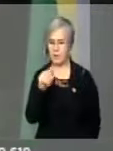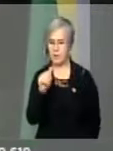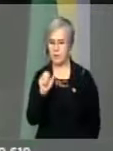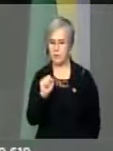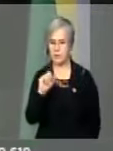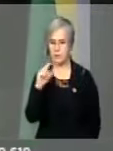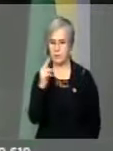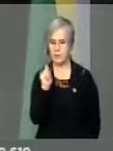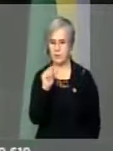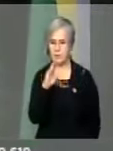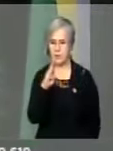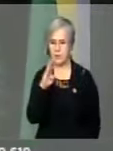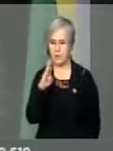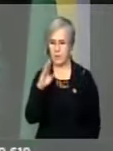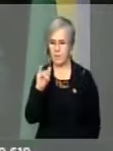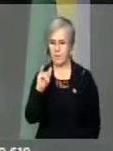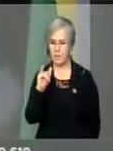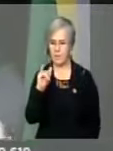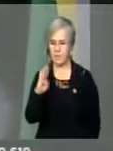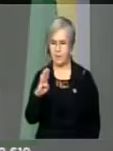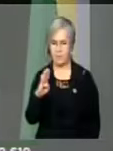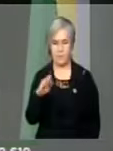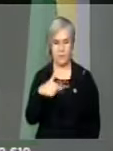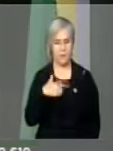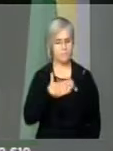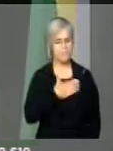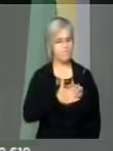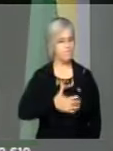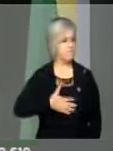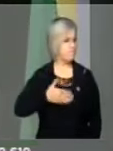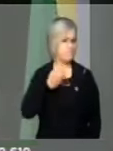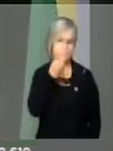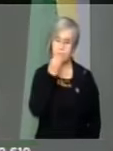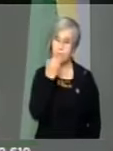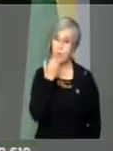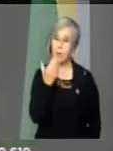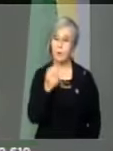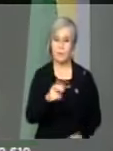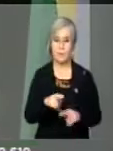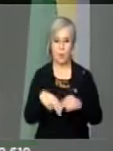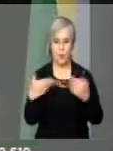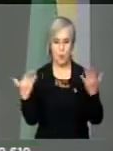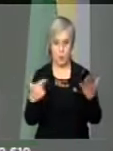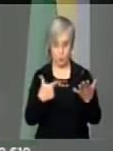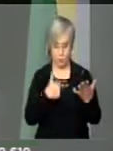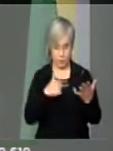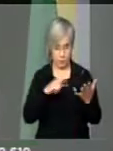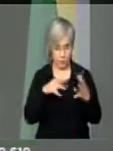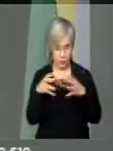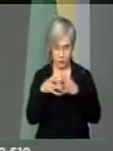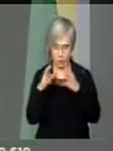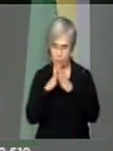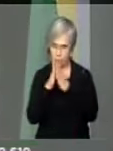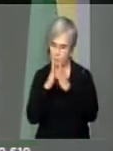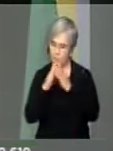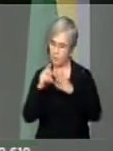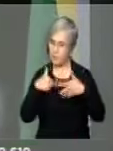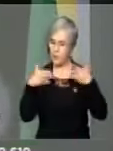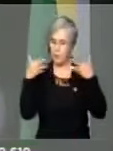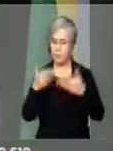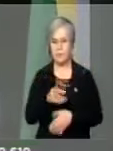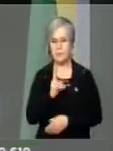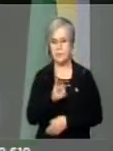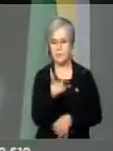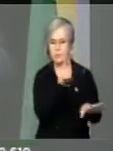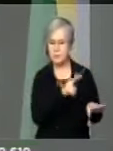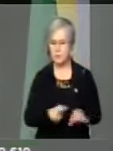forjado pelas suas mãos e me sinto profundamente honrado por isso. Hoje tenho o grupo de oração que participo toda quarta-feira aqui